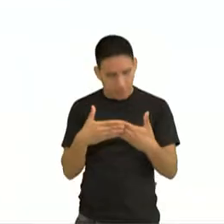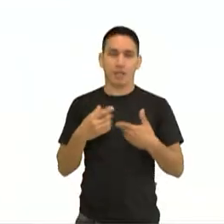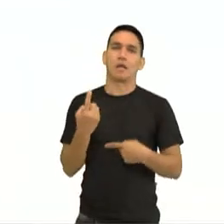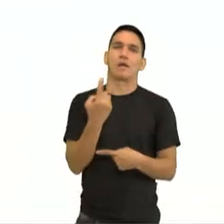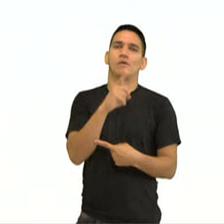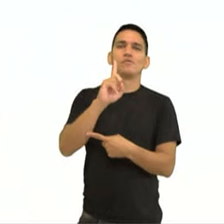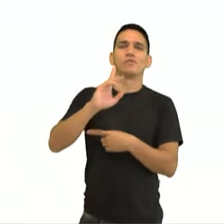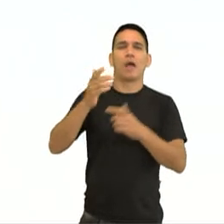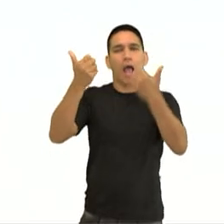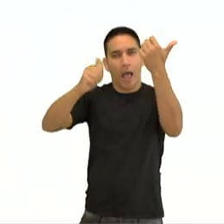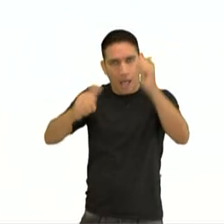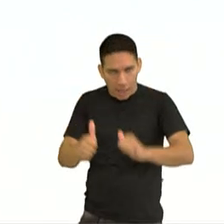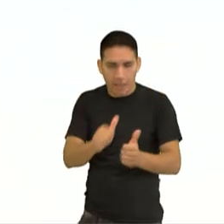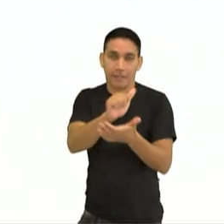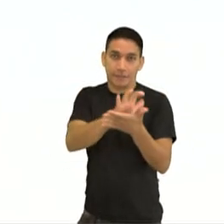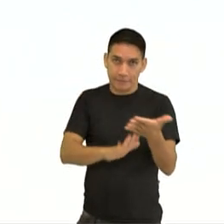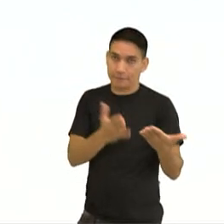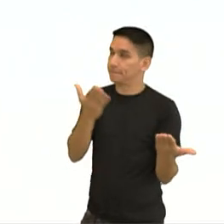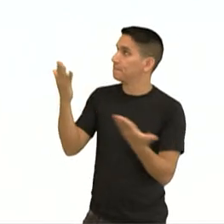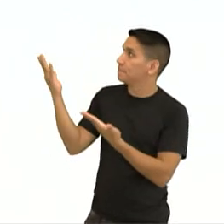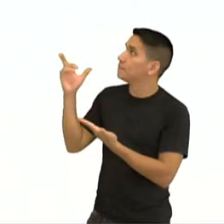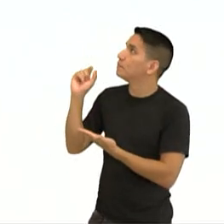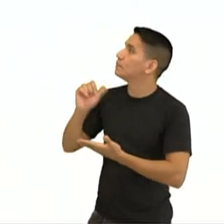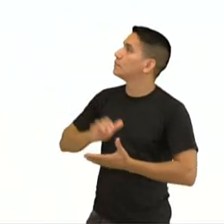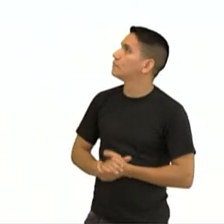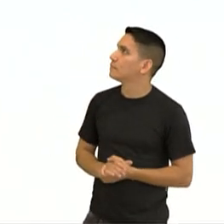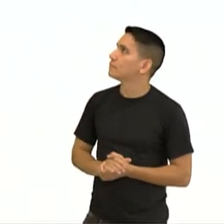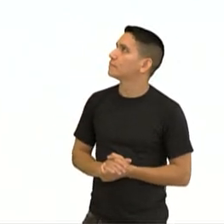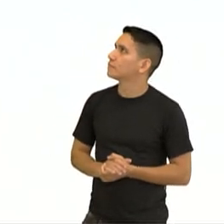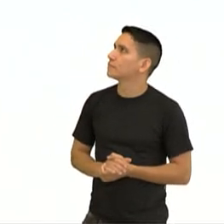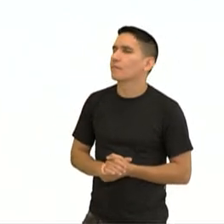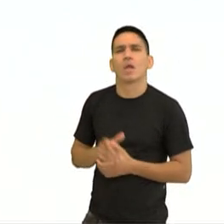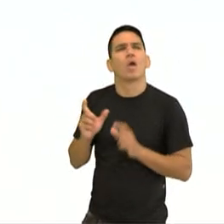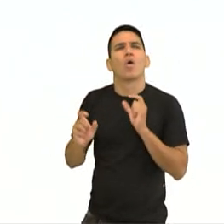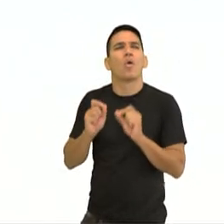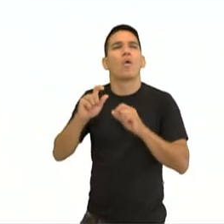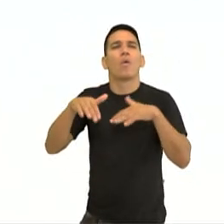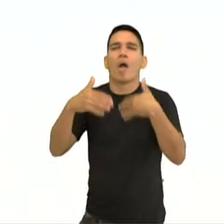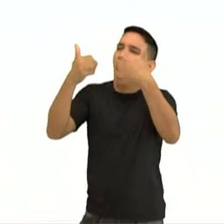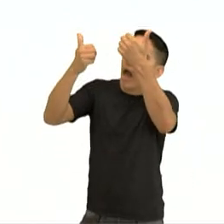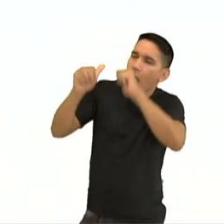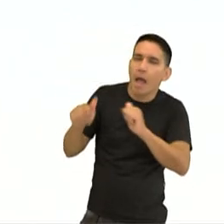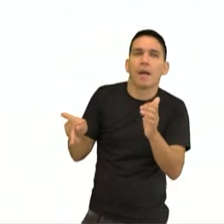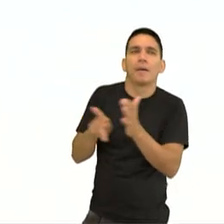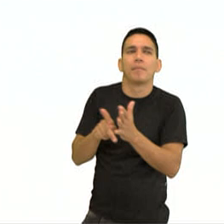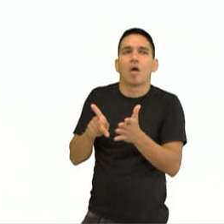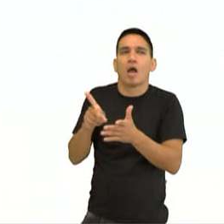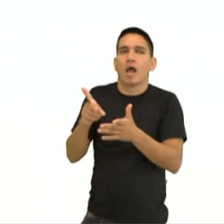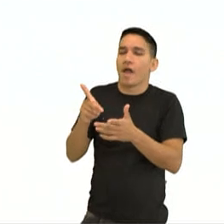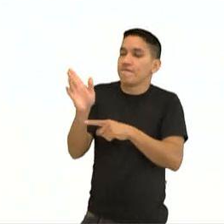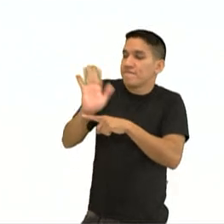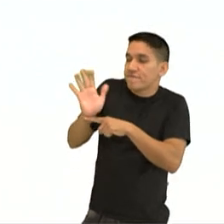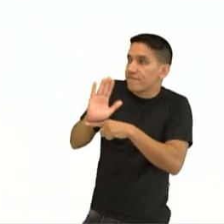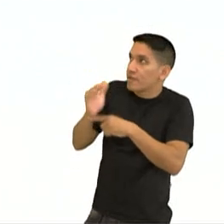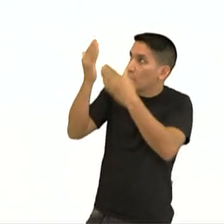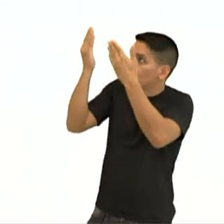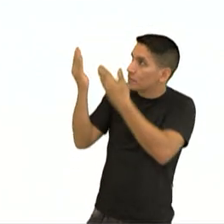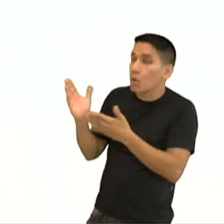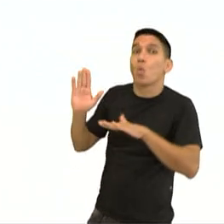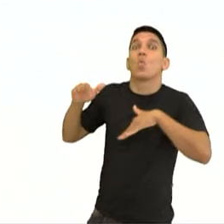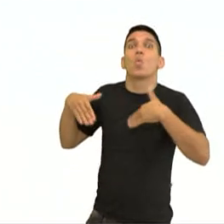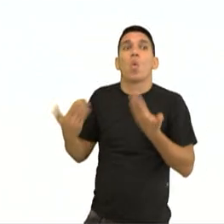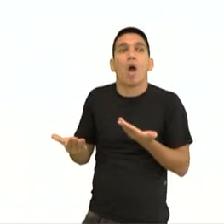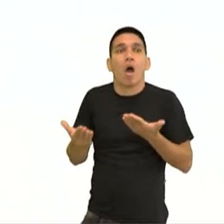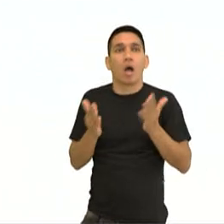última atividade, exercitando. Analise as possíveis cenas do filme abaixo, em seguida veja qual cena